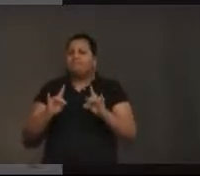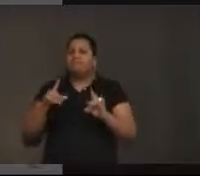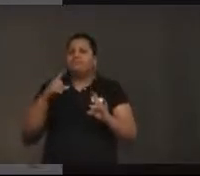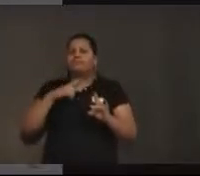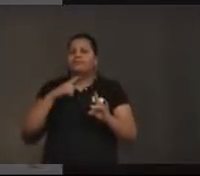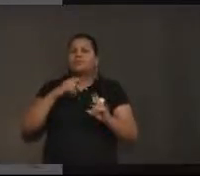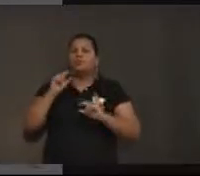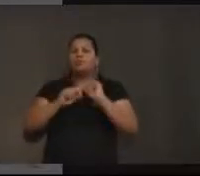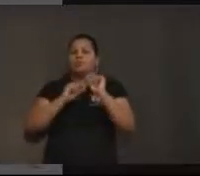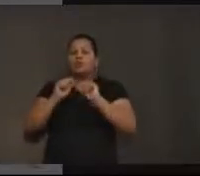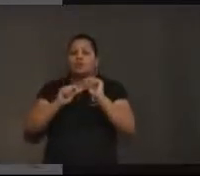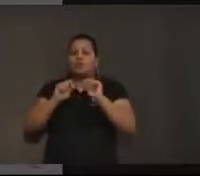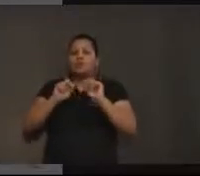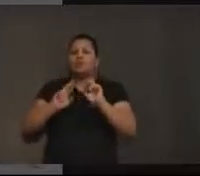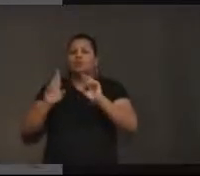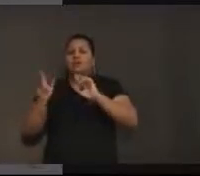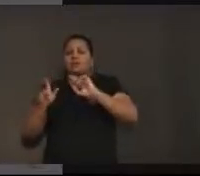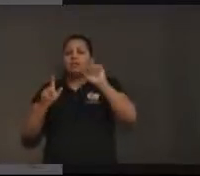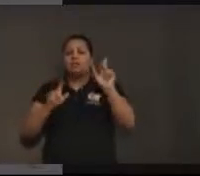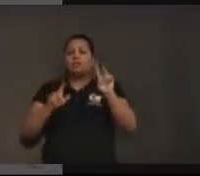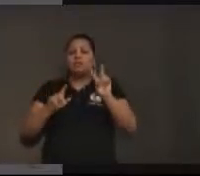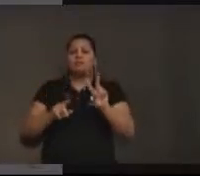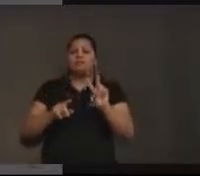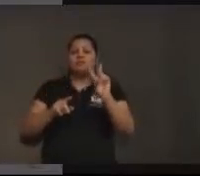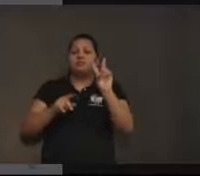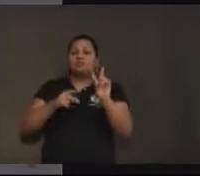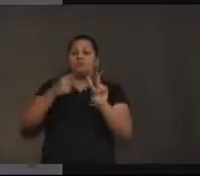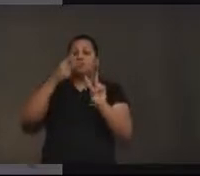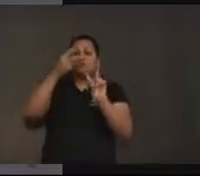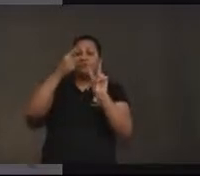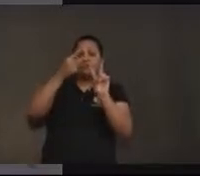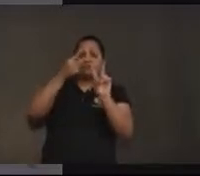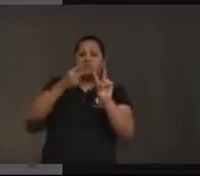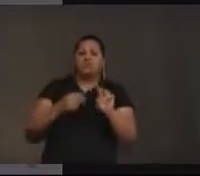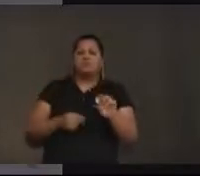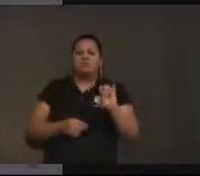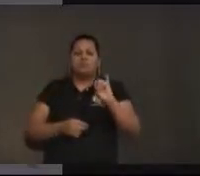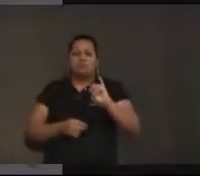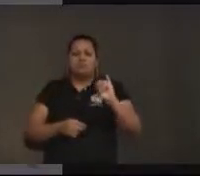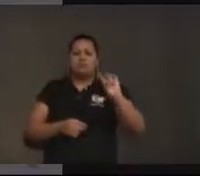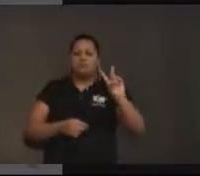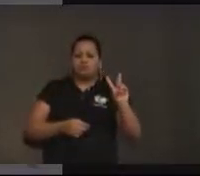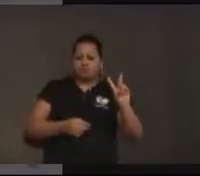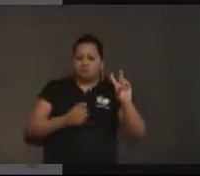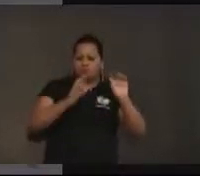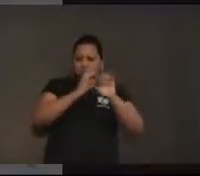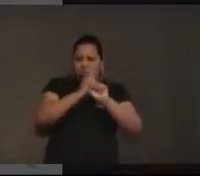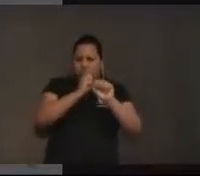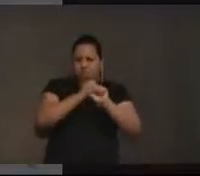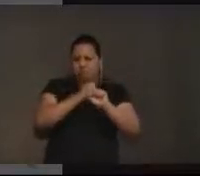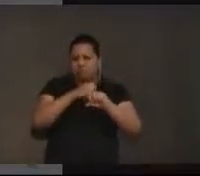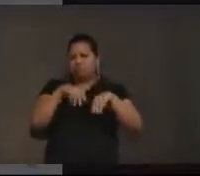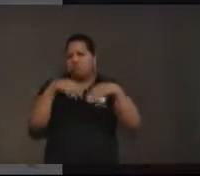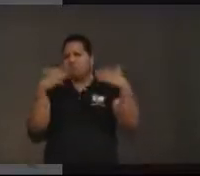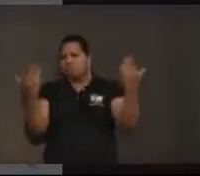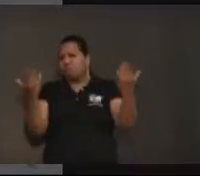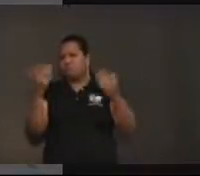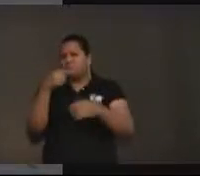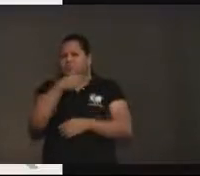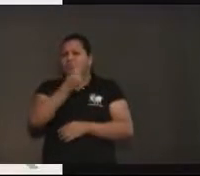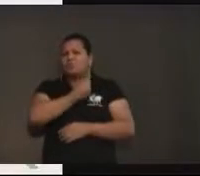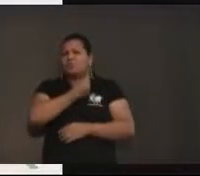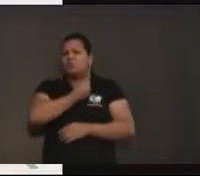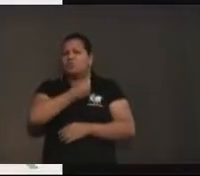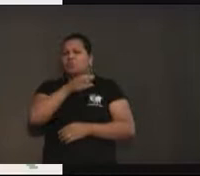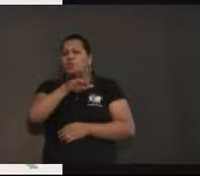transforma esse problema em quadrados da função Wave E qual é o espaço onde esses quadrados são números reais são finitos é o que a gente chama o